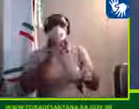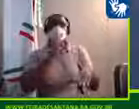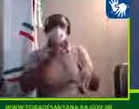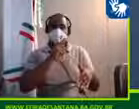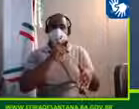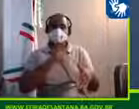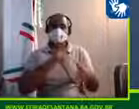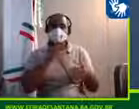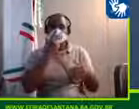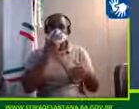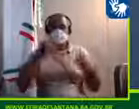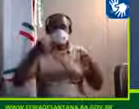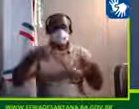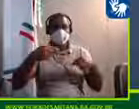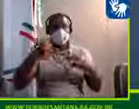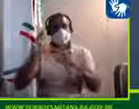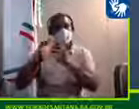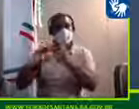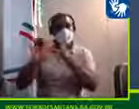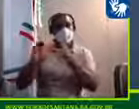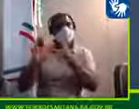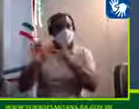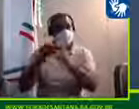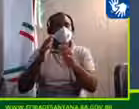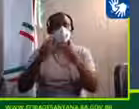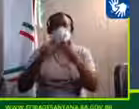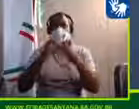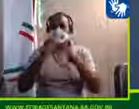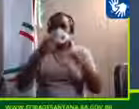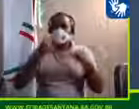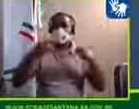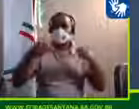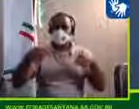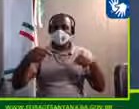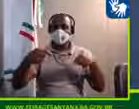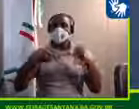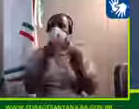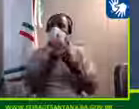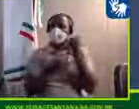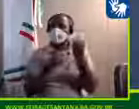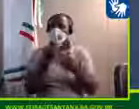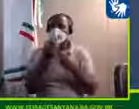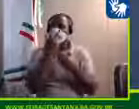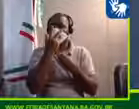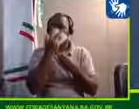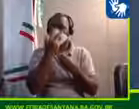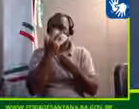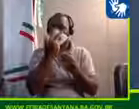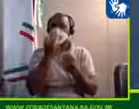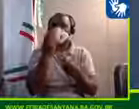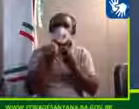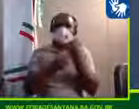existente recursou contra esta empresa que ganhou, a licitação está neste momento